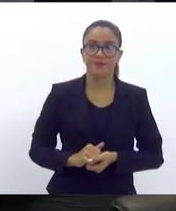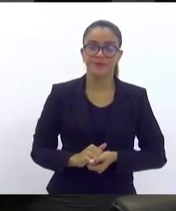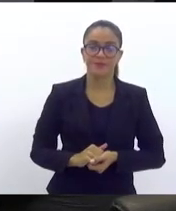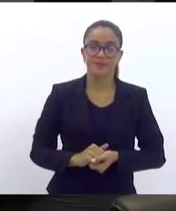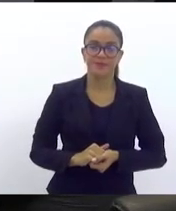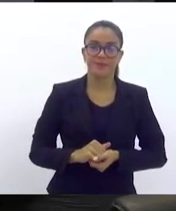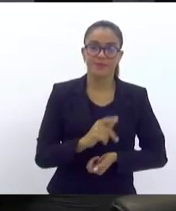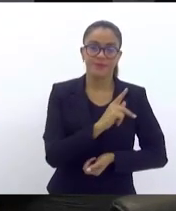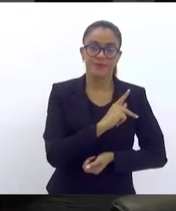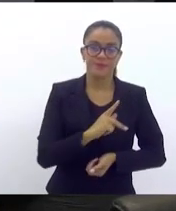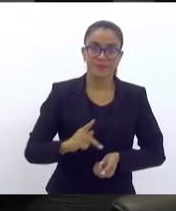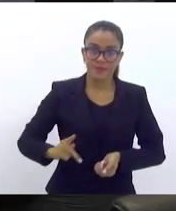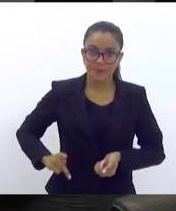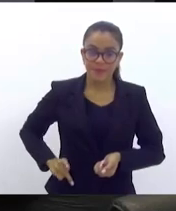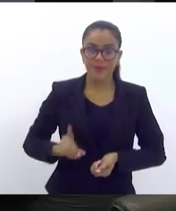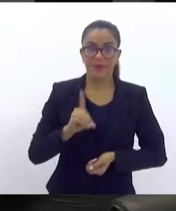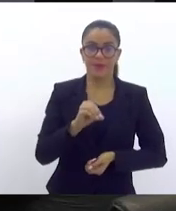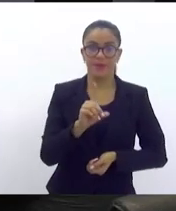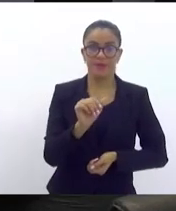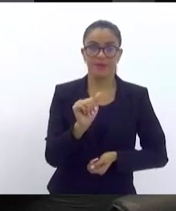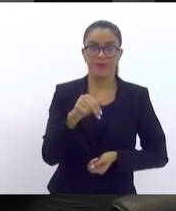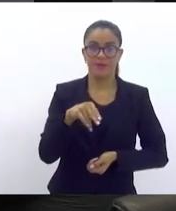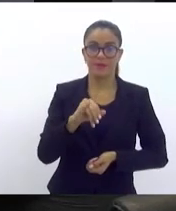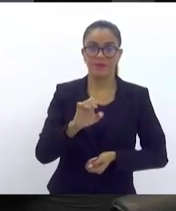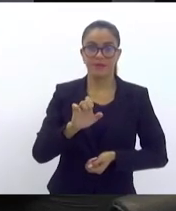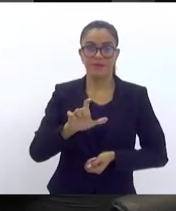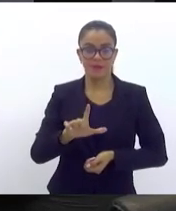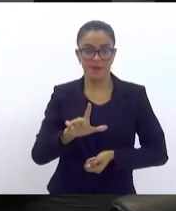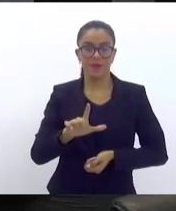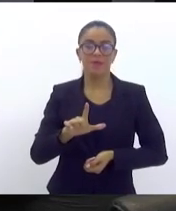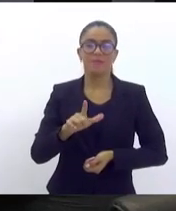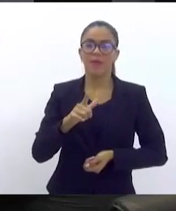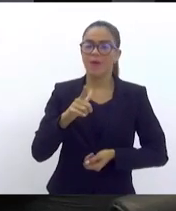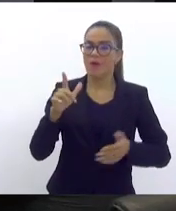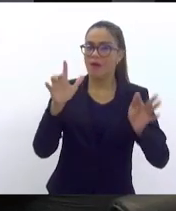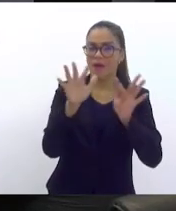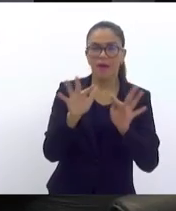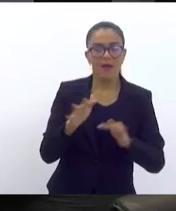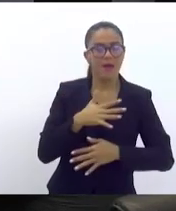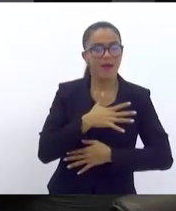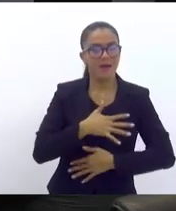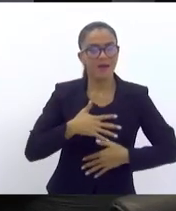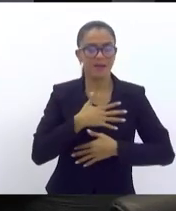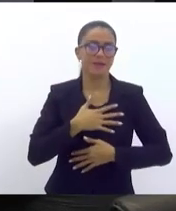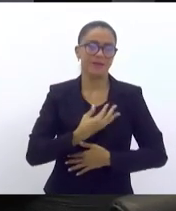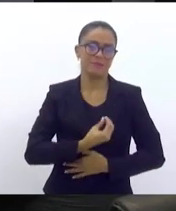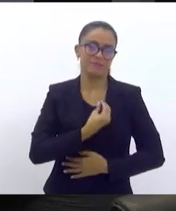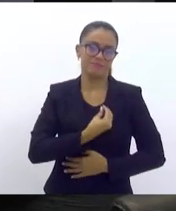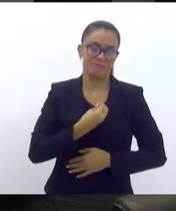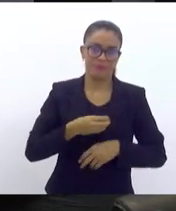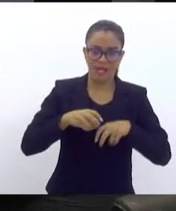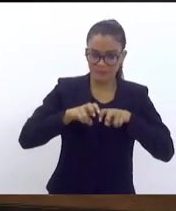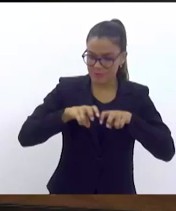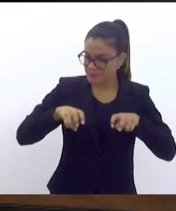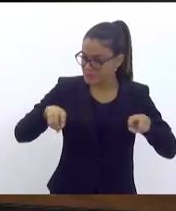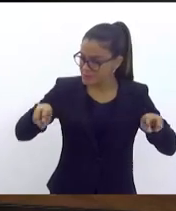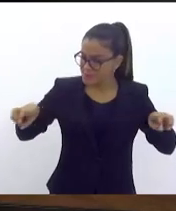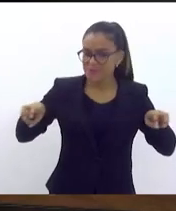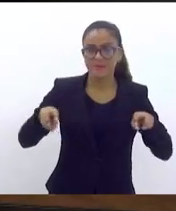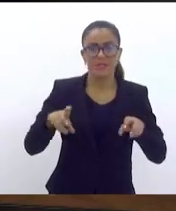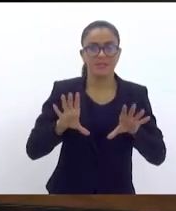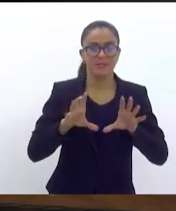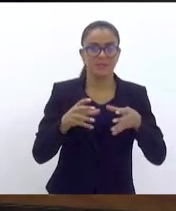o presidente Daniel liberou uma alegria muito grande compor esta mesa compor esta esta comissão tão importante